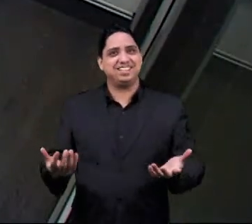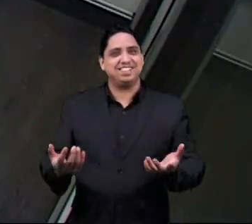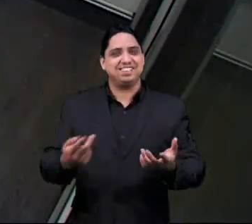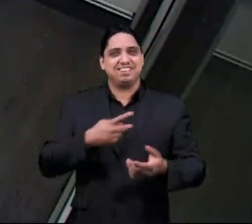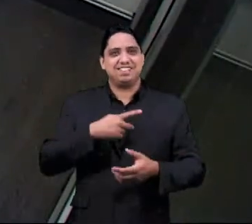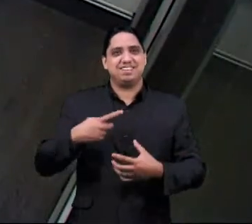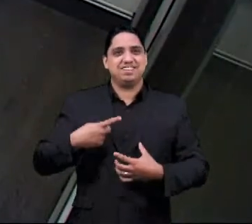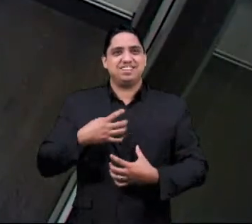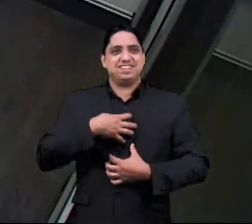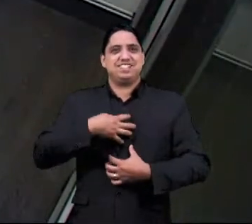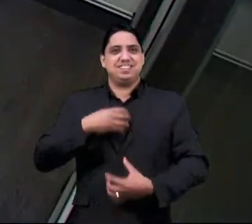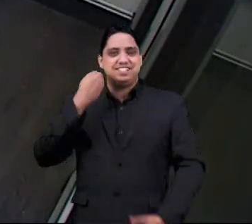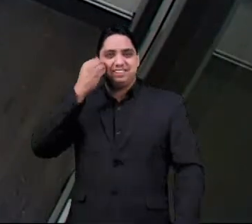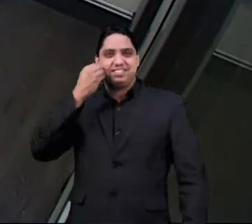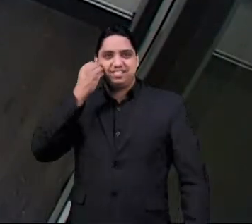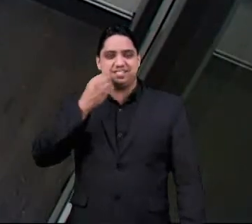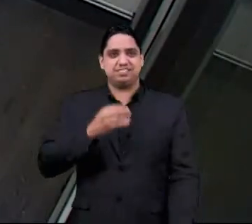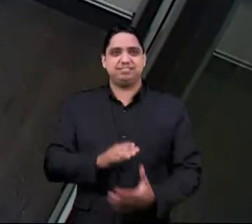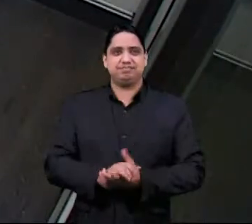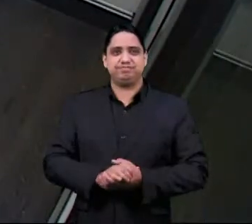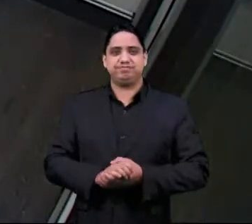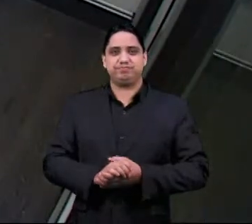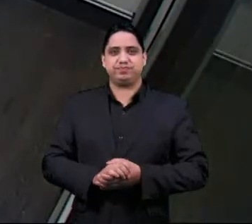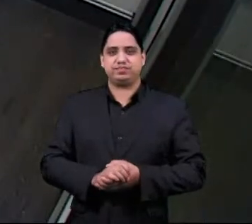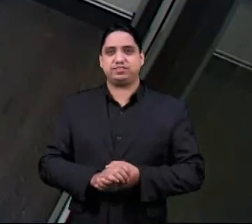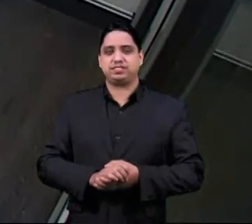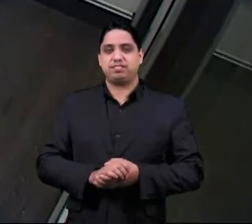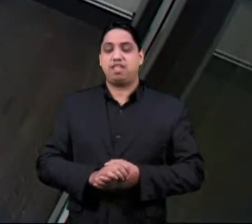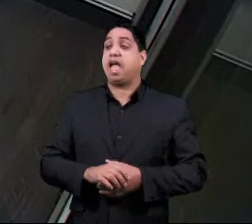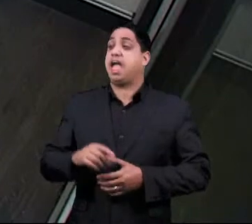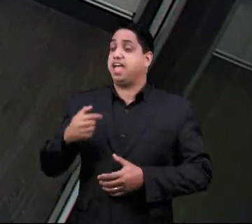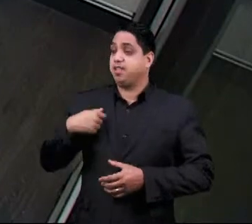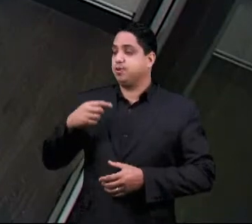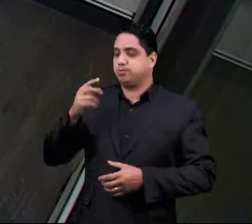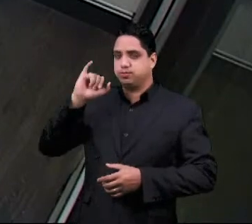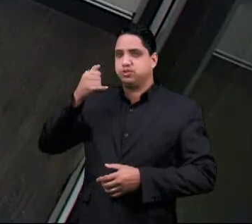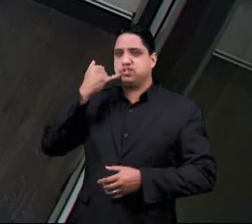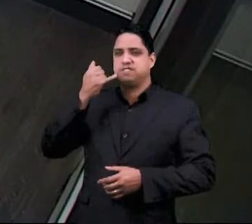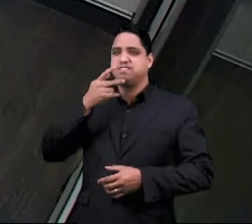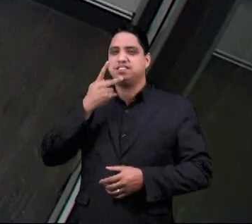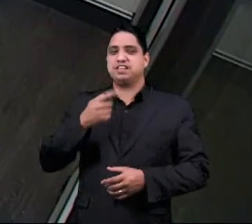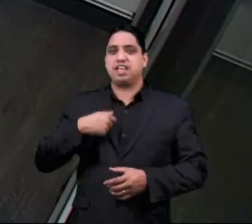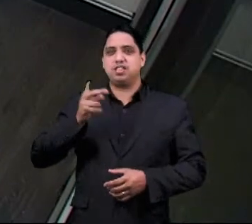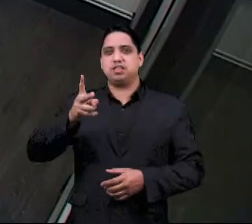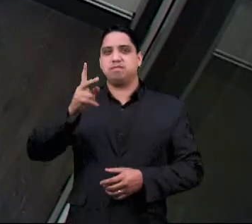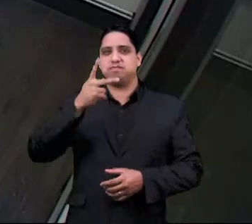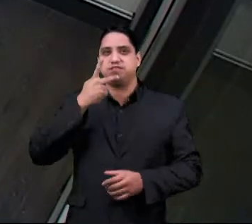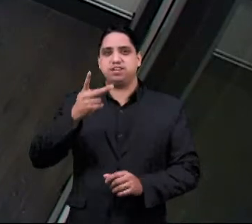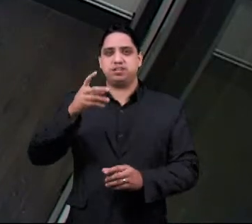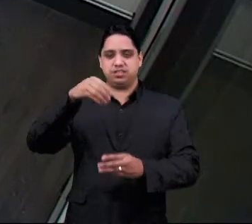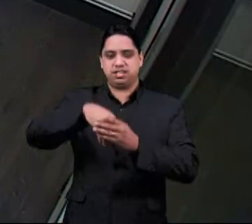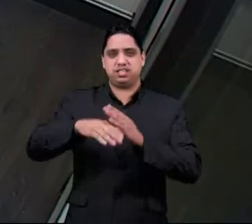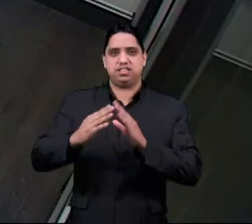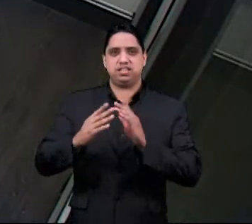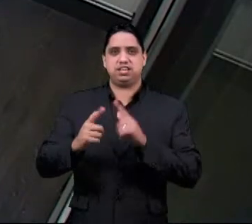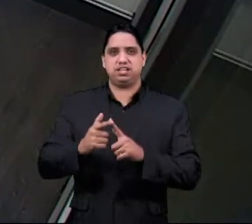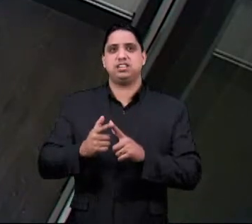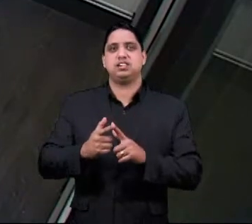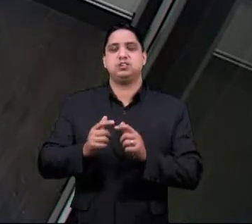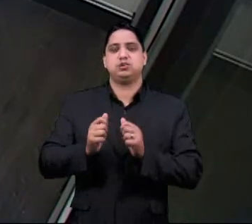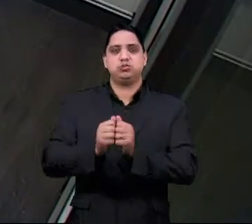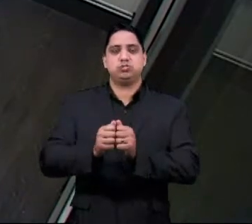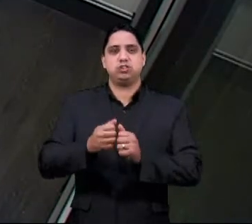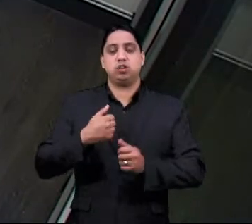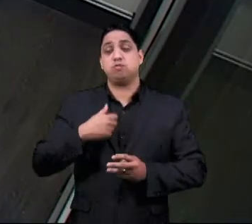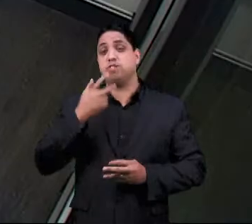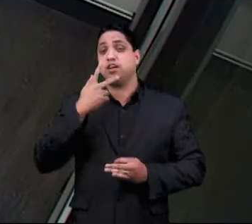Então... Aliás, Monferrari, eu sempre falo na igreja, né? Quando eu tô na igreja com os irmãos, né, os membros da igreja, eu falo